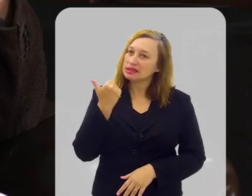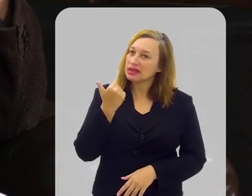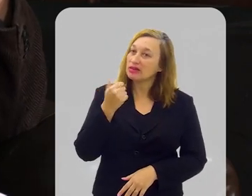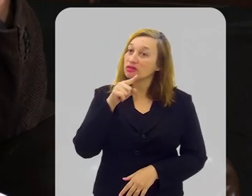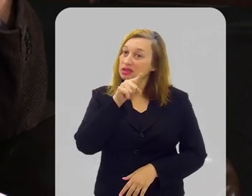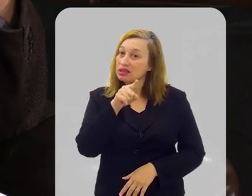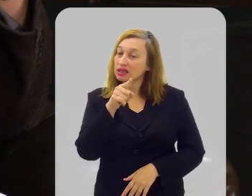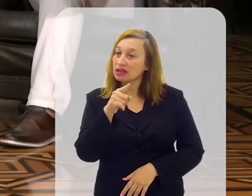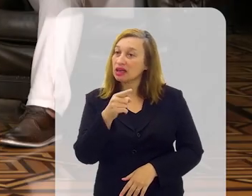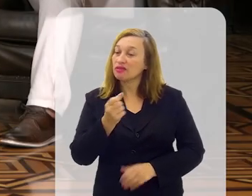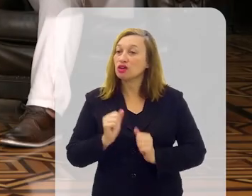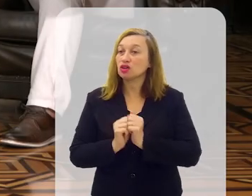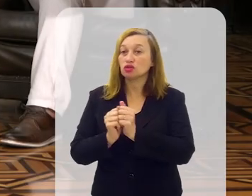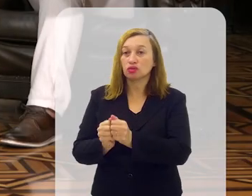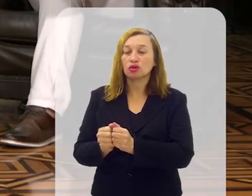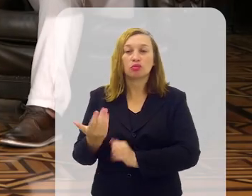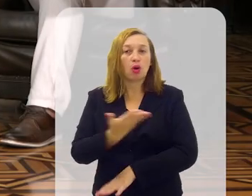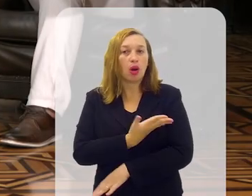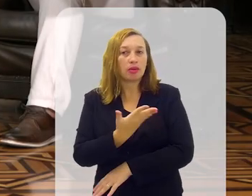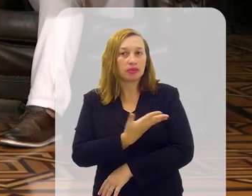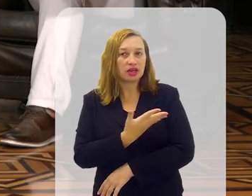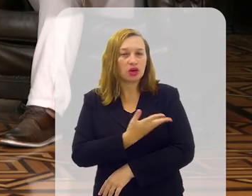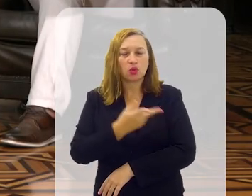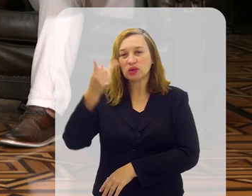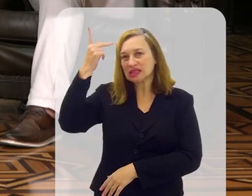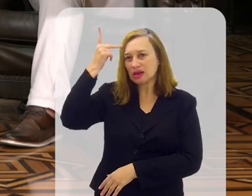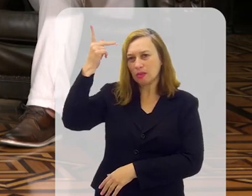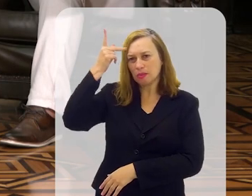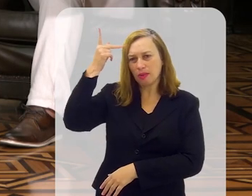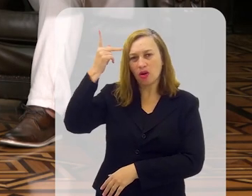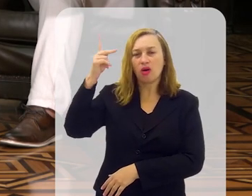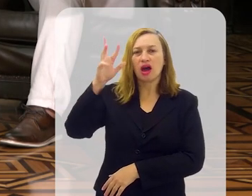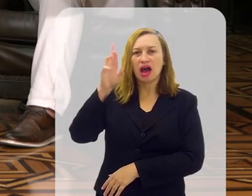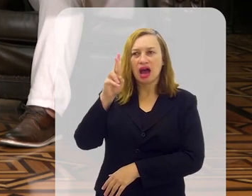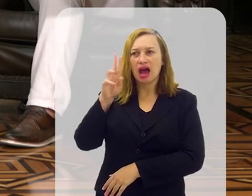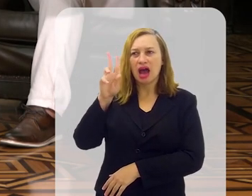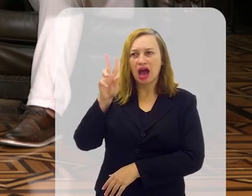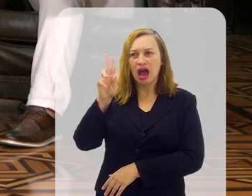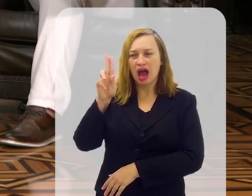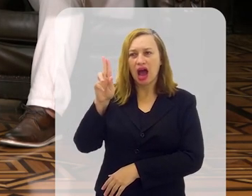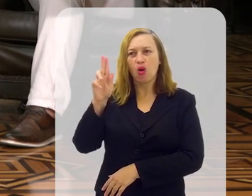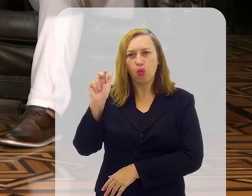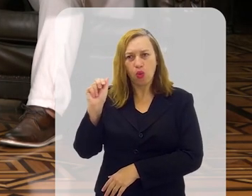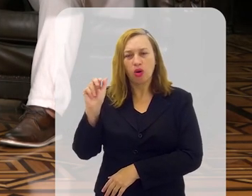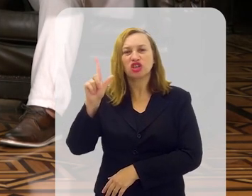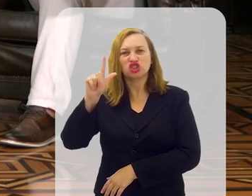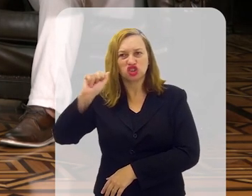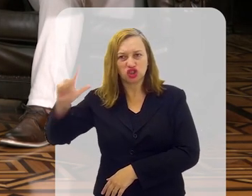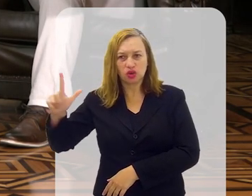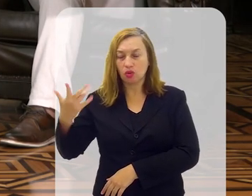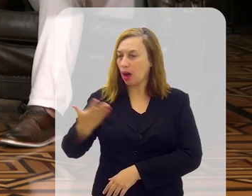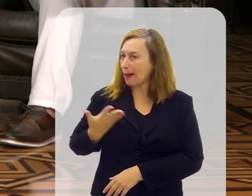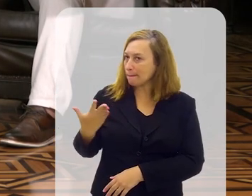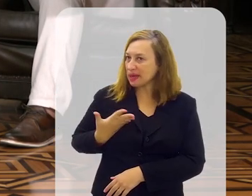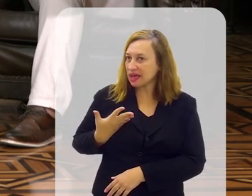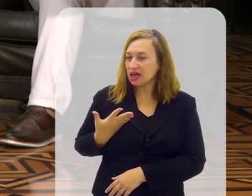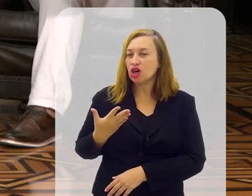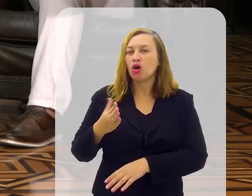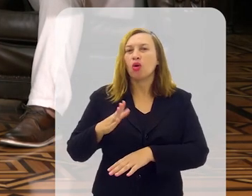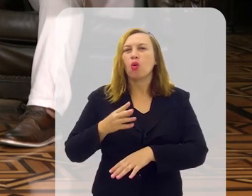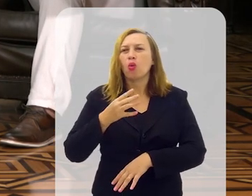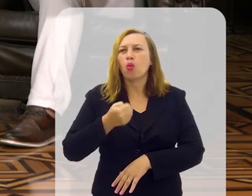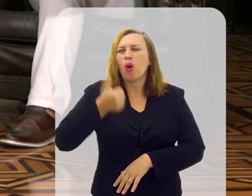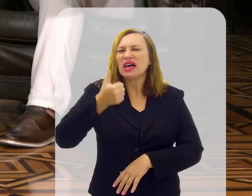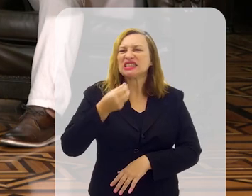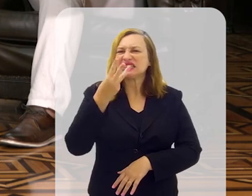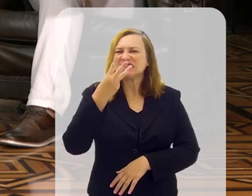você esteve lá no meu amigo Raul Gil, em São Paulo, na Rede Record de televisão, que é parceiro a vida inteira. Nos conhecemos quase